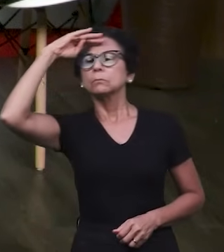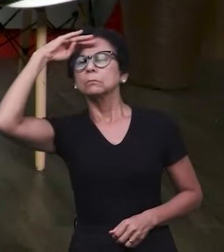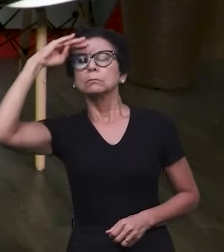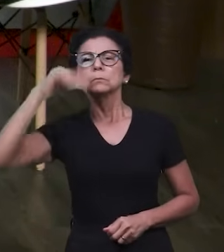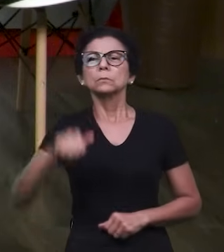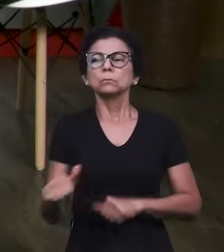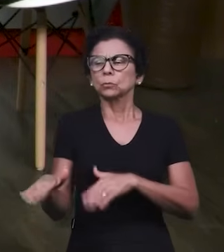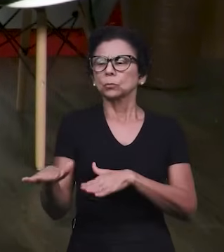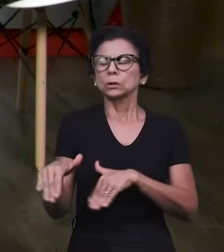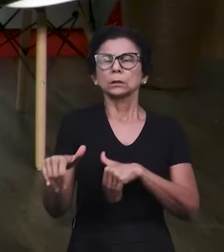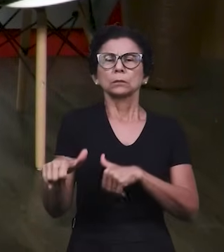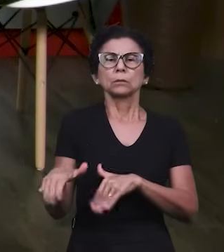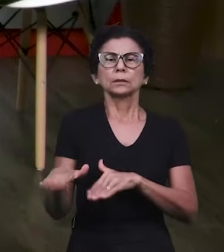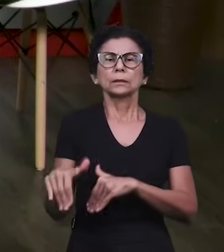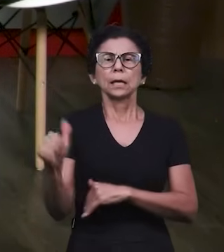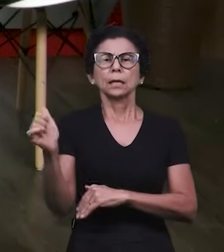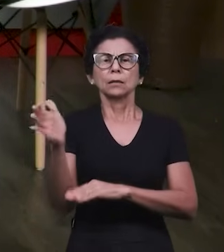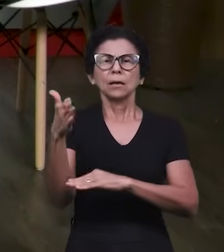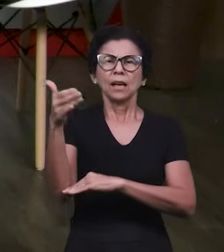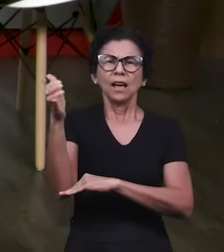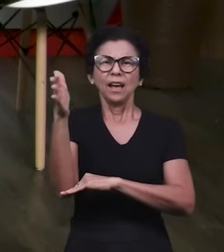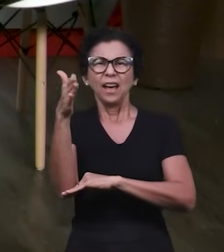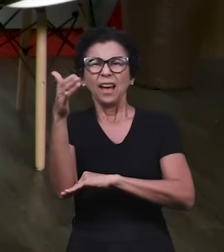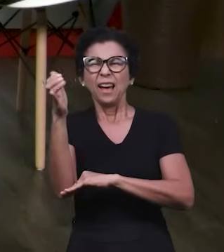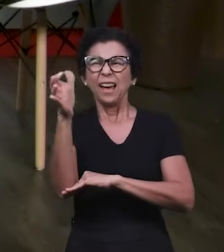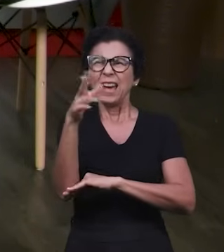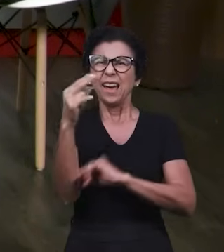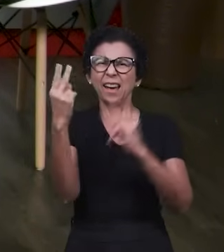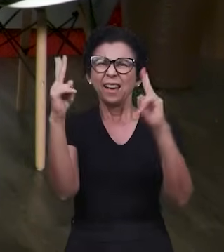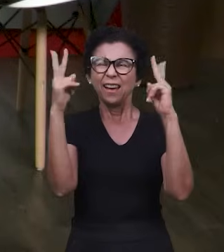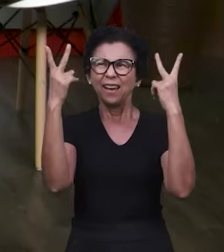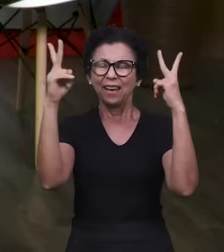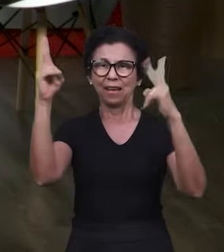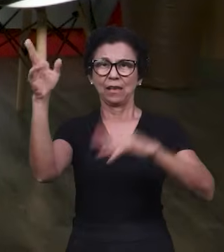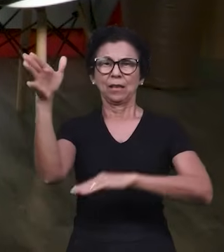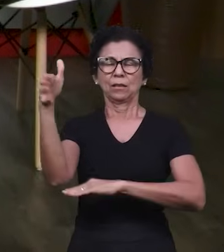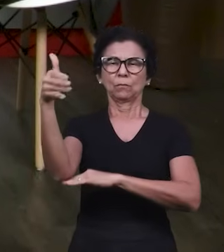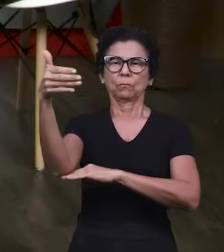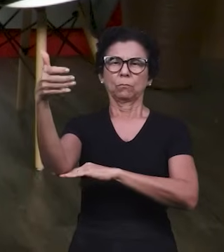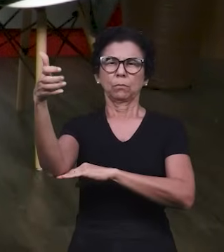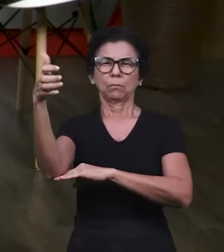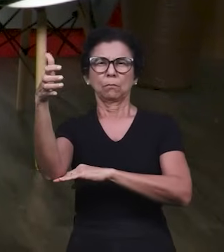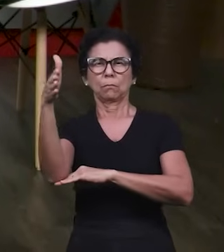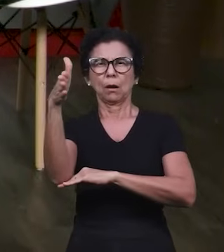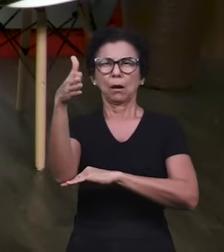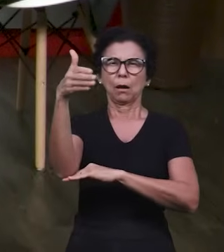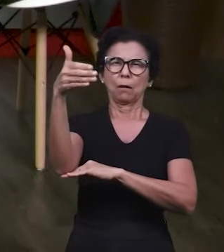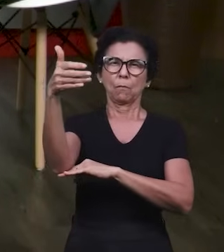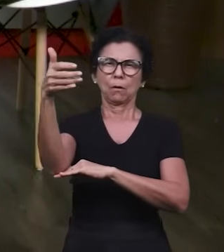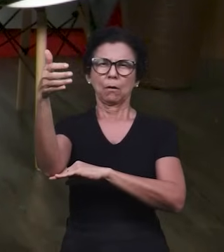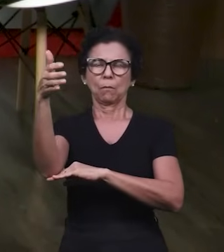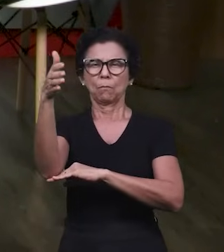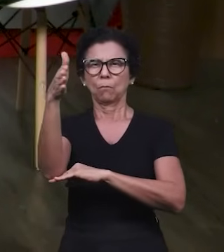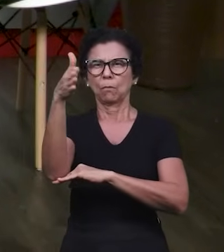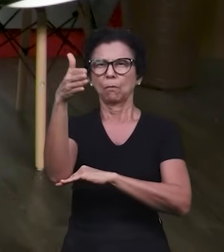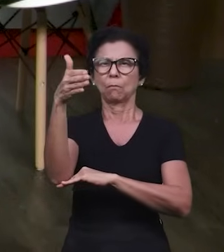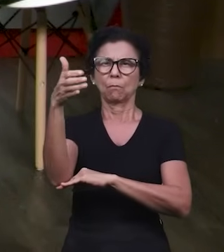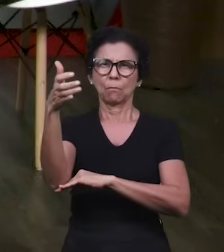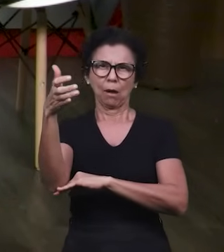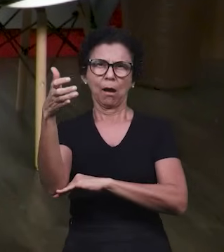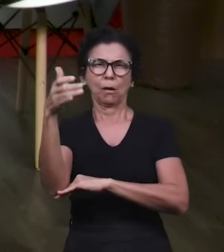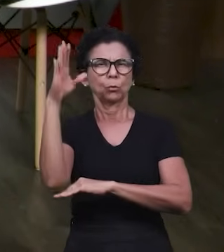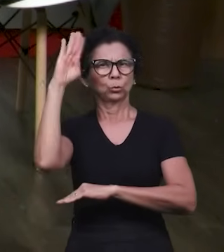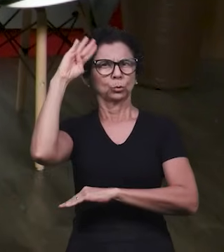os estandartes vitoriosos, levantados, aquelas estandartes eram como se fossem bandeiras que os